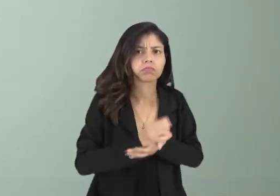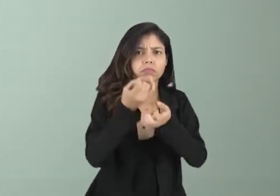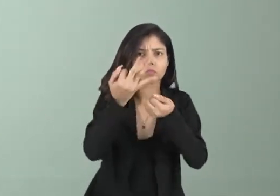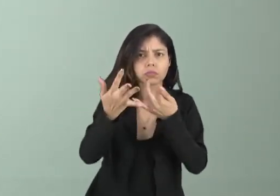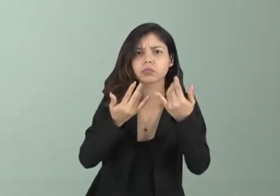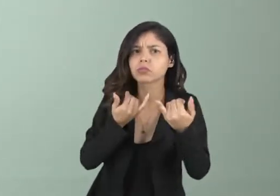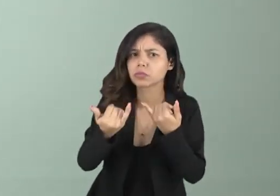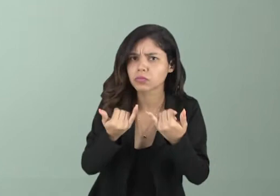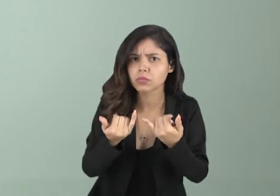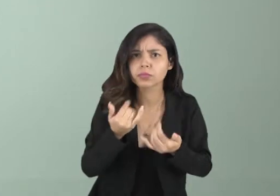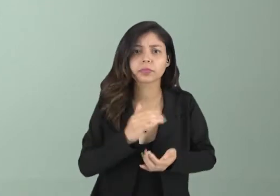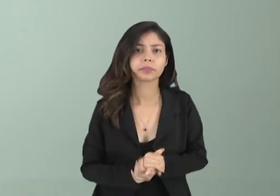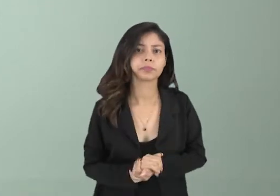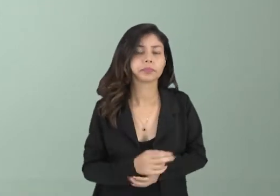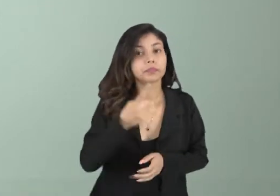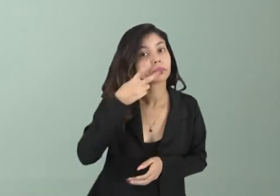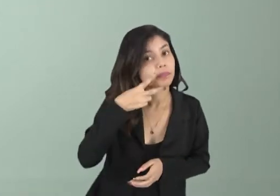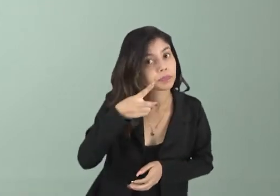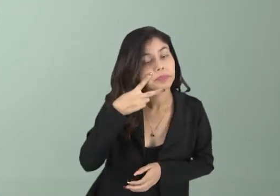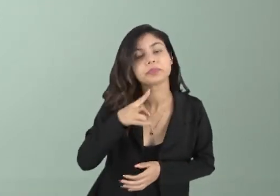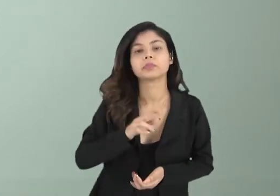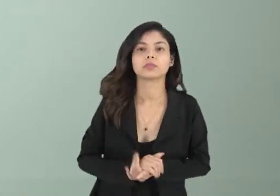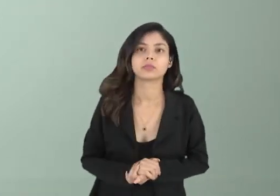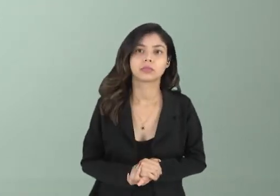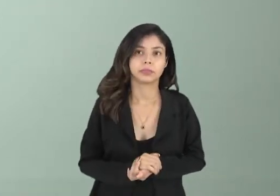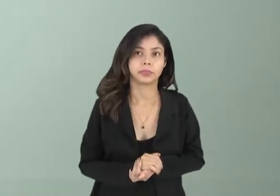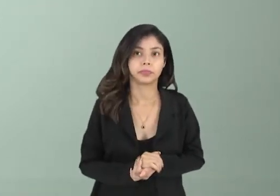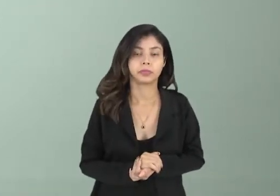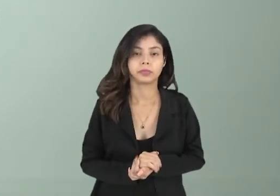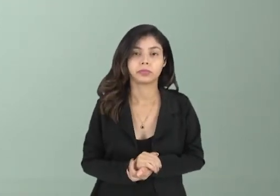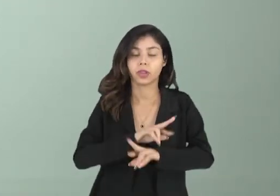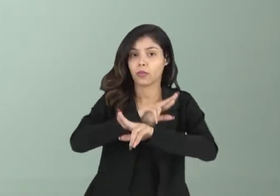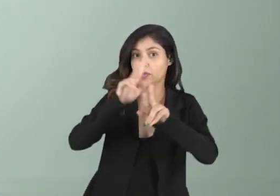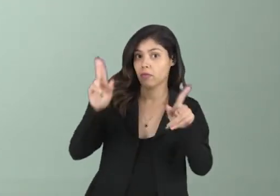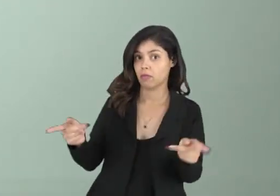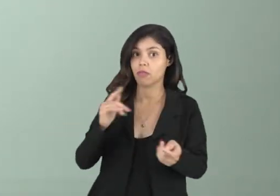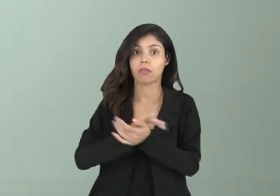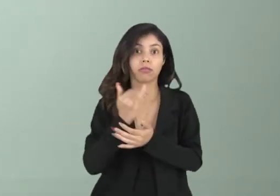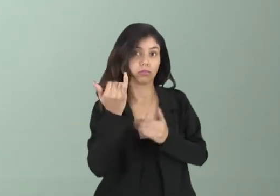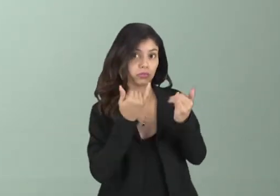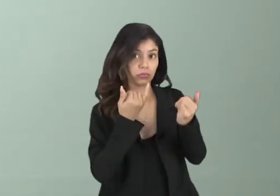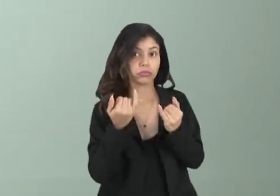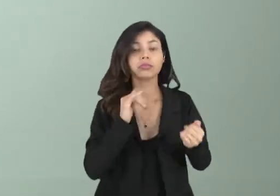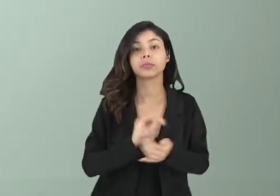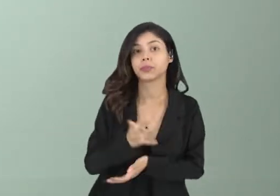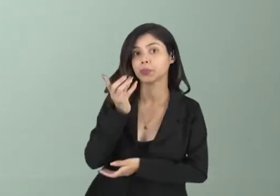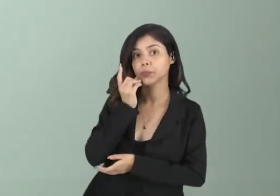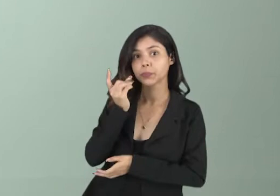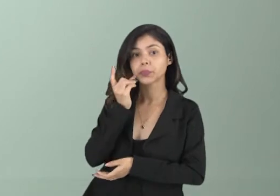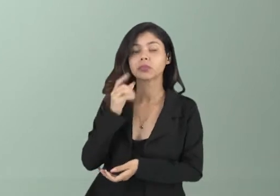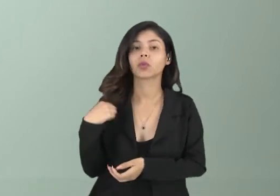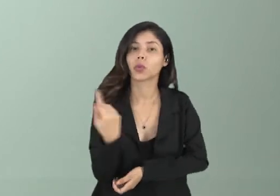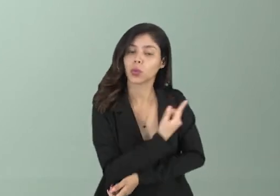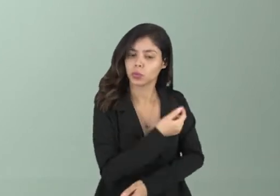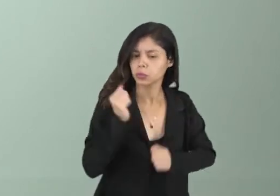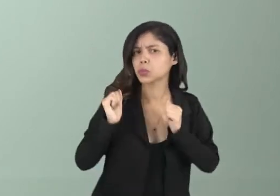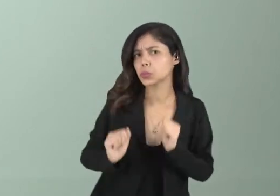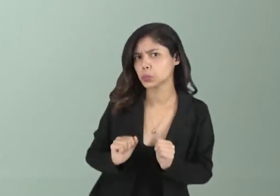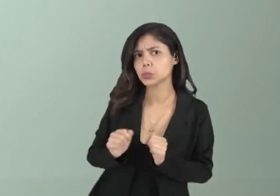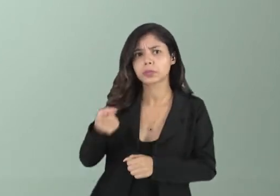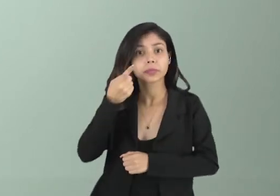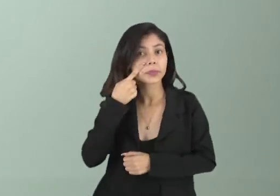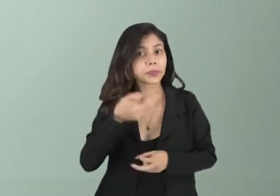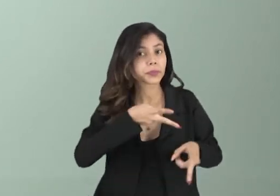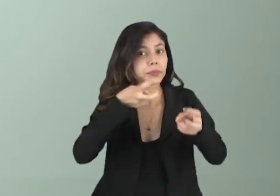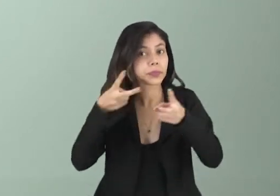determinada notícia? Você observa que nas diversas notícias que saem no dia a dia, nós podemos observar